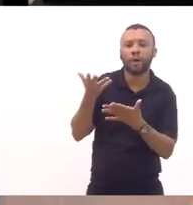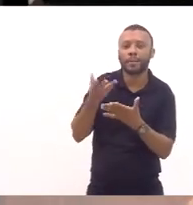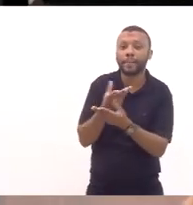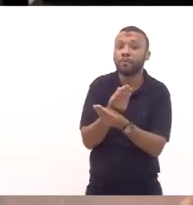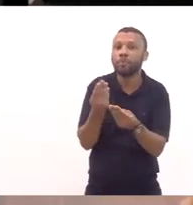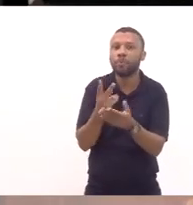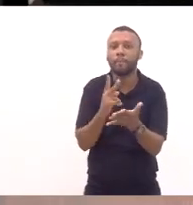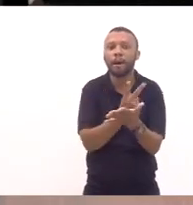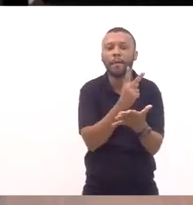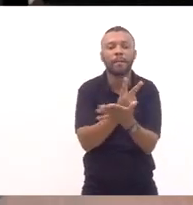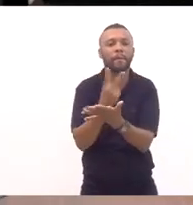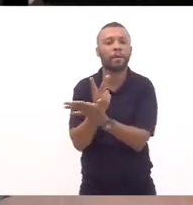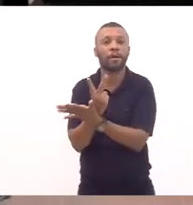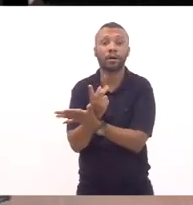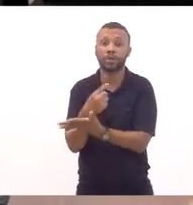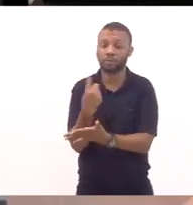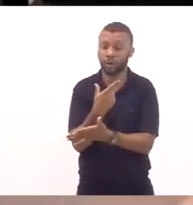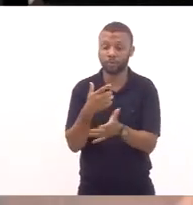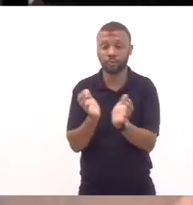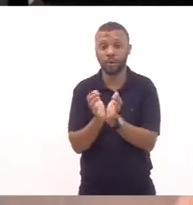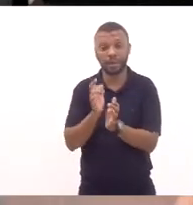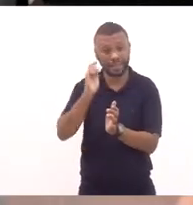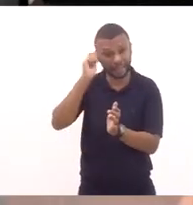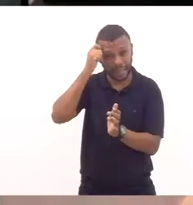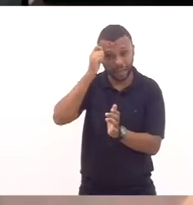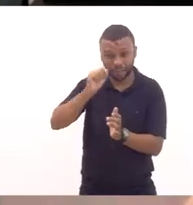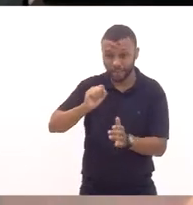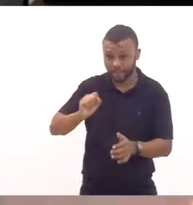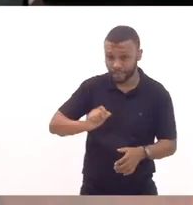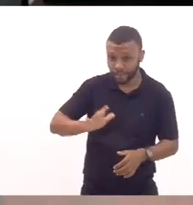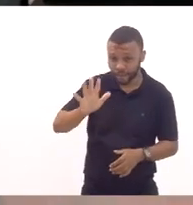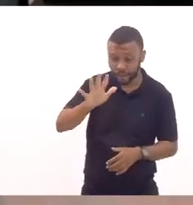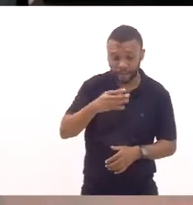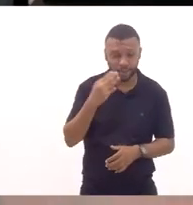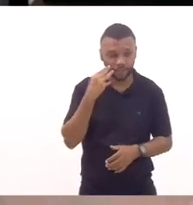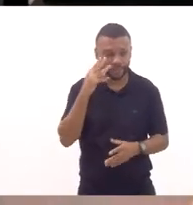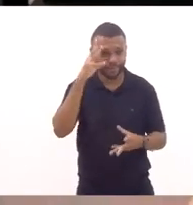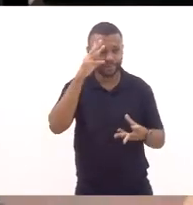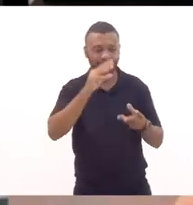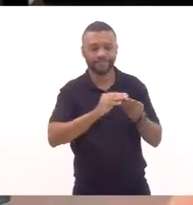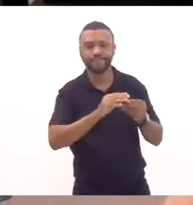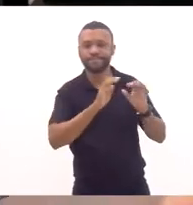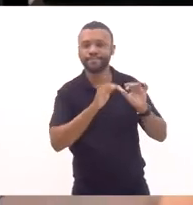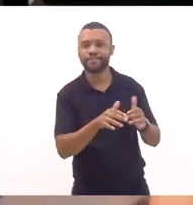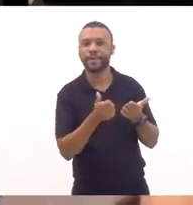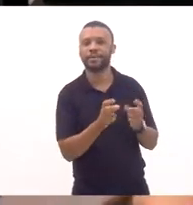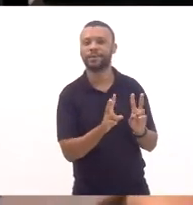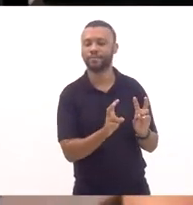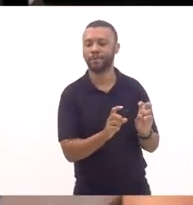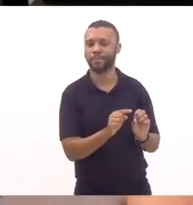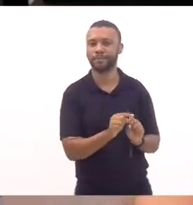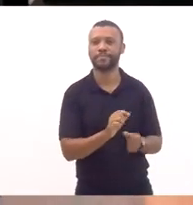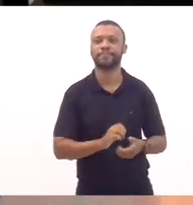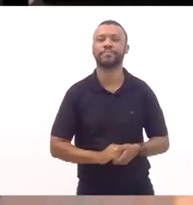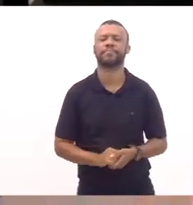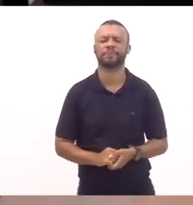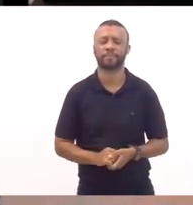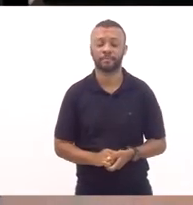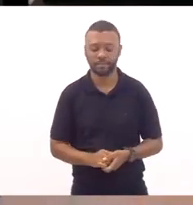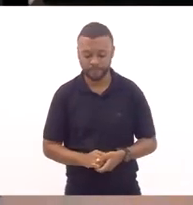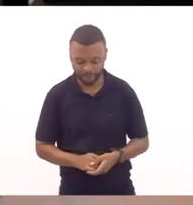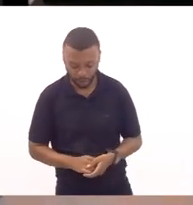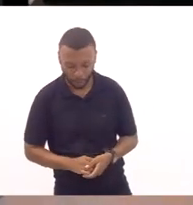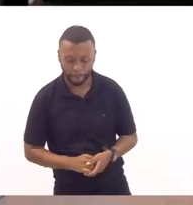é que nós que somos negros, favelados, Mônica sabe muito bem disso, né? E